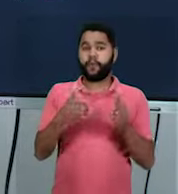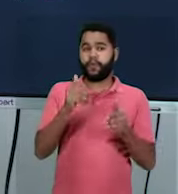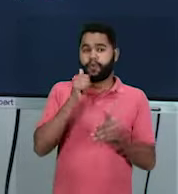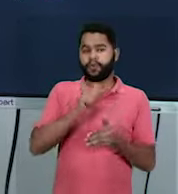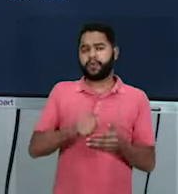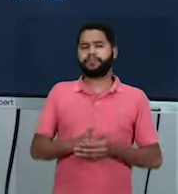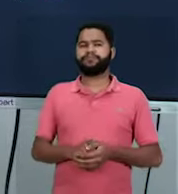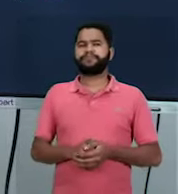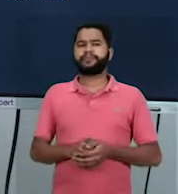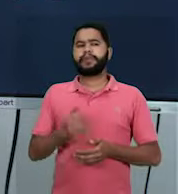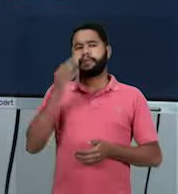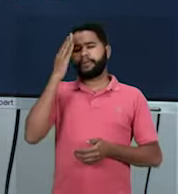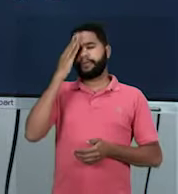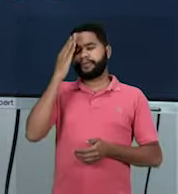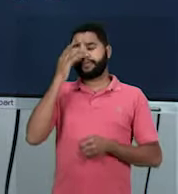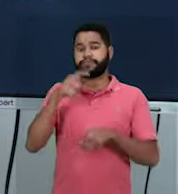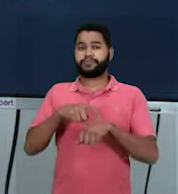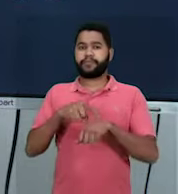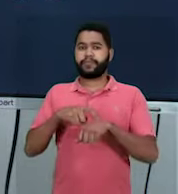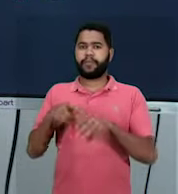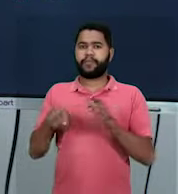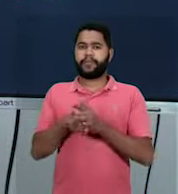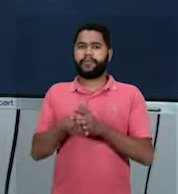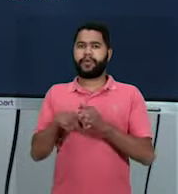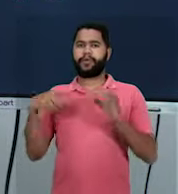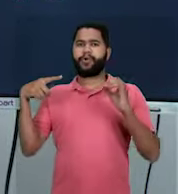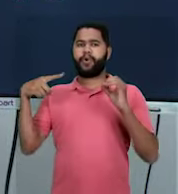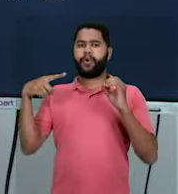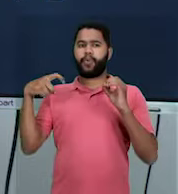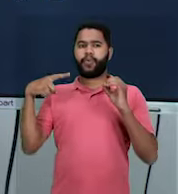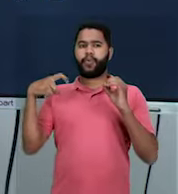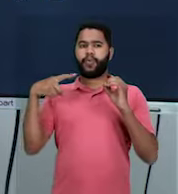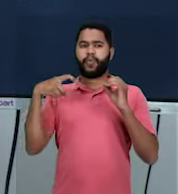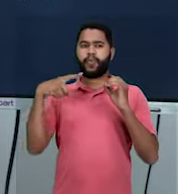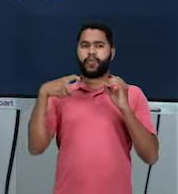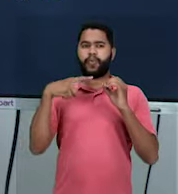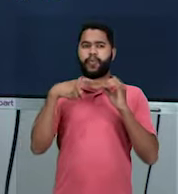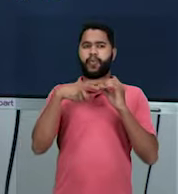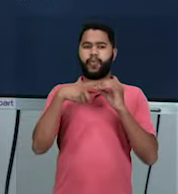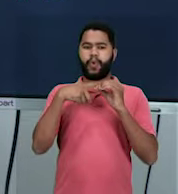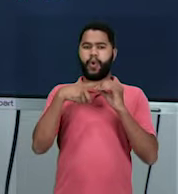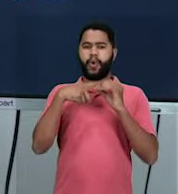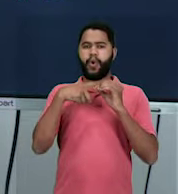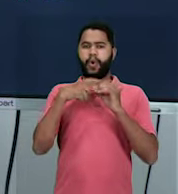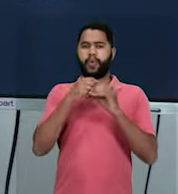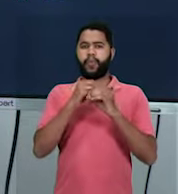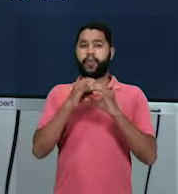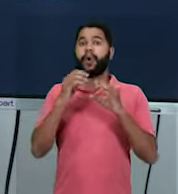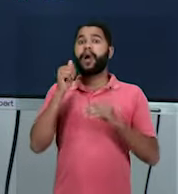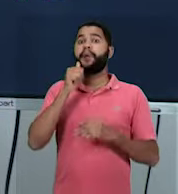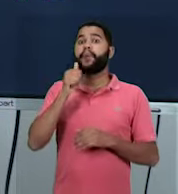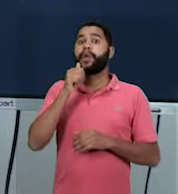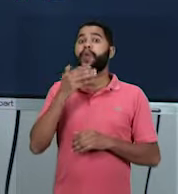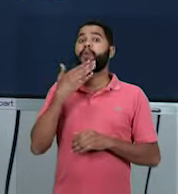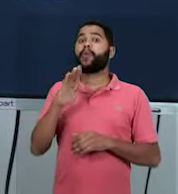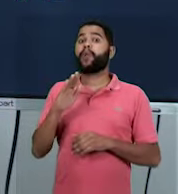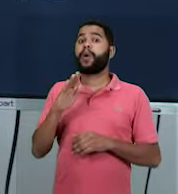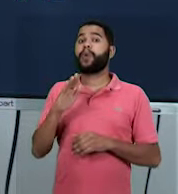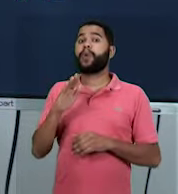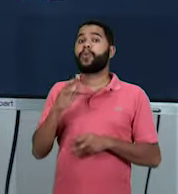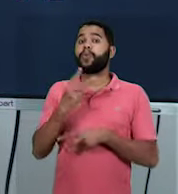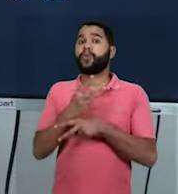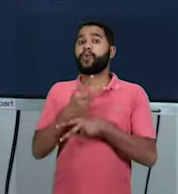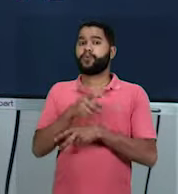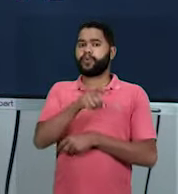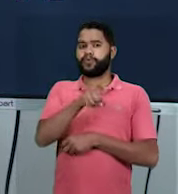que, na hora, então, da fecundação, se a mulher, ela tem qual cromossomo? XX. Ela